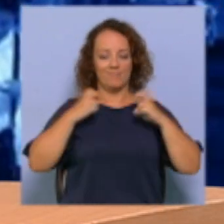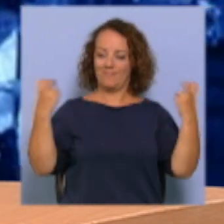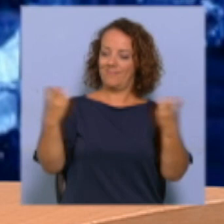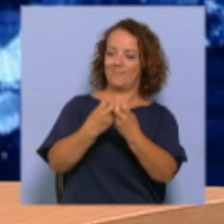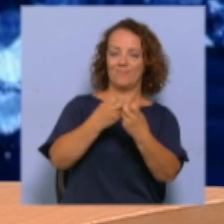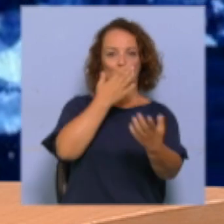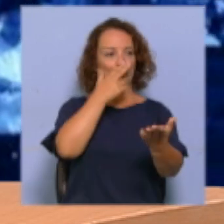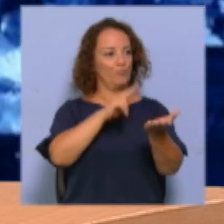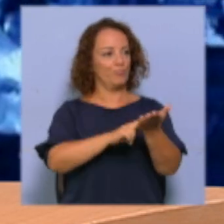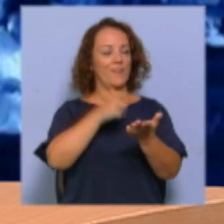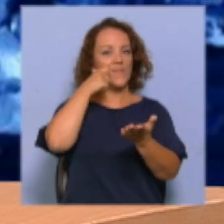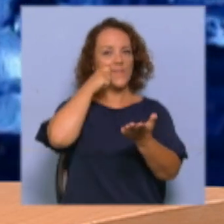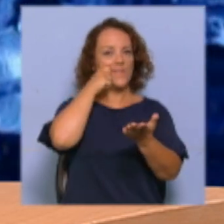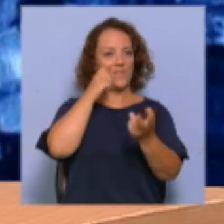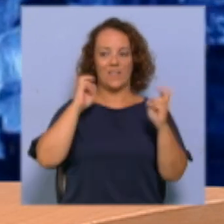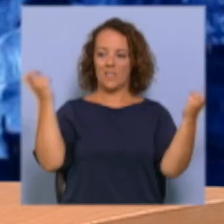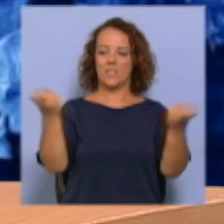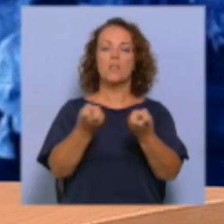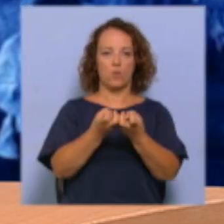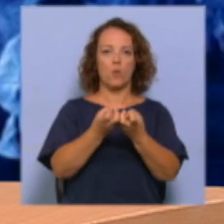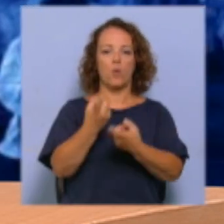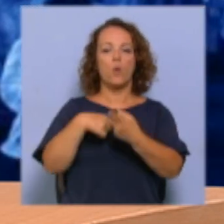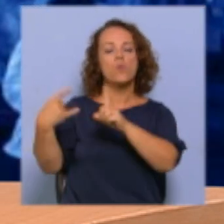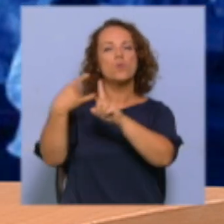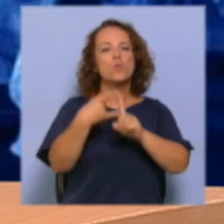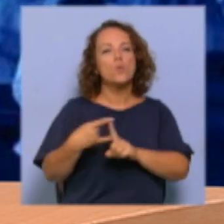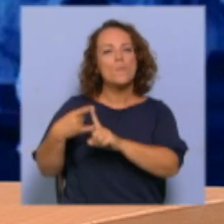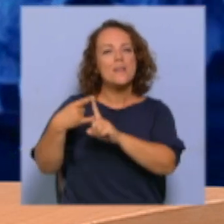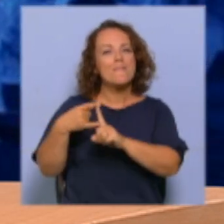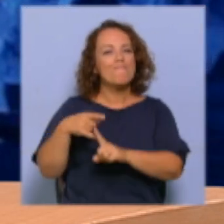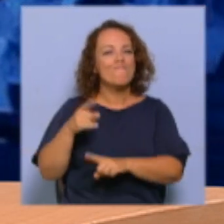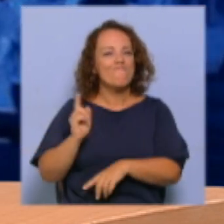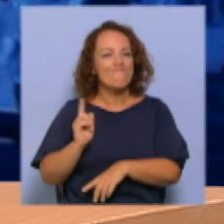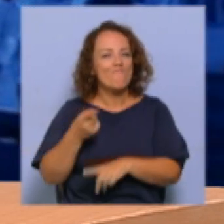pessoas fisicamente do que em Zoom. E, portanto,